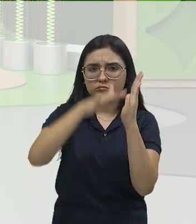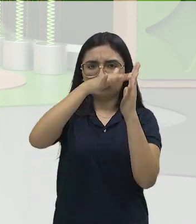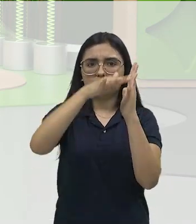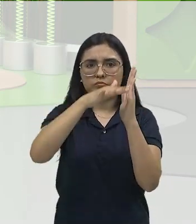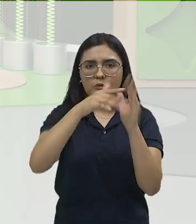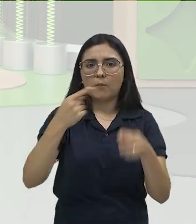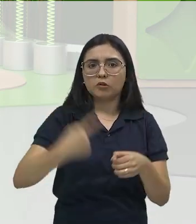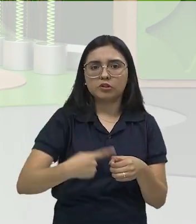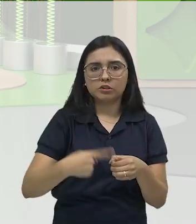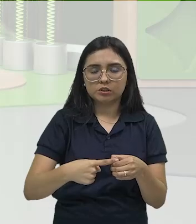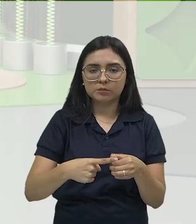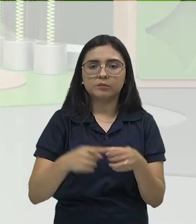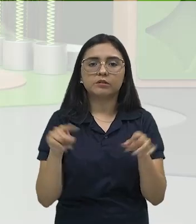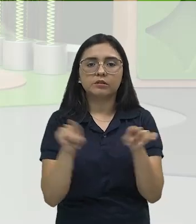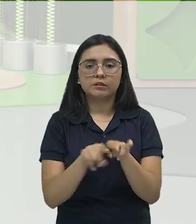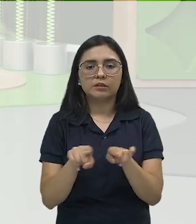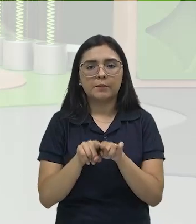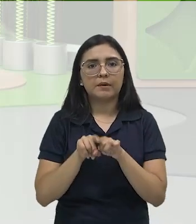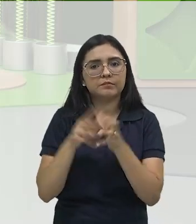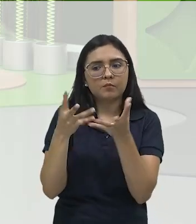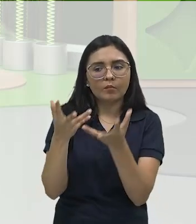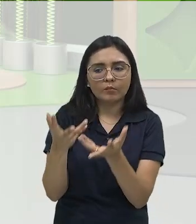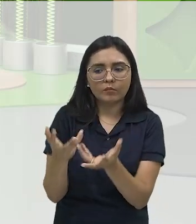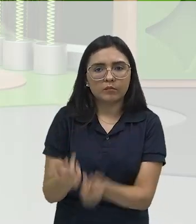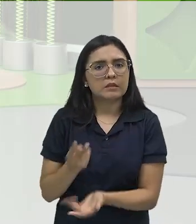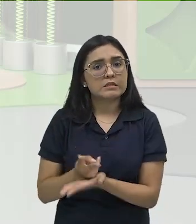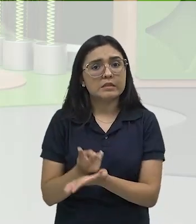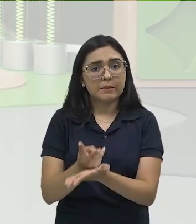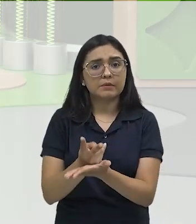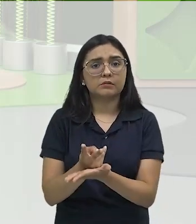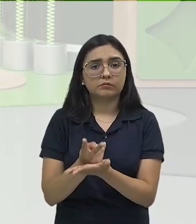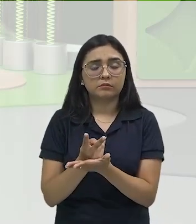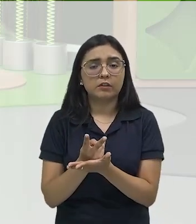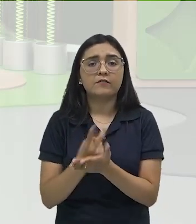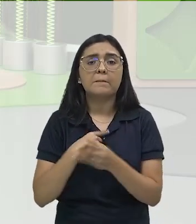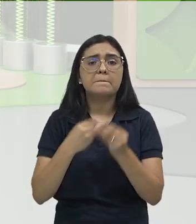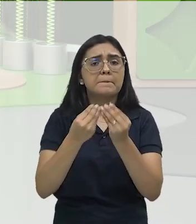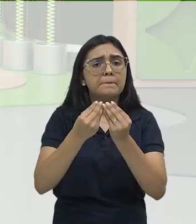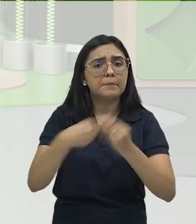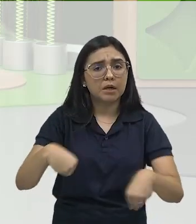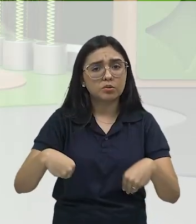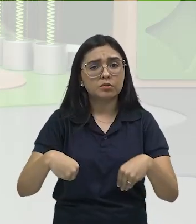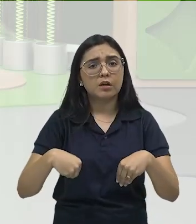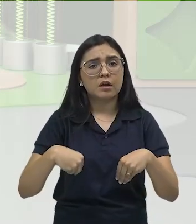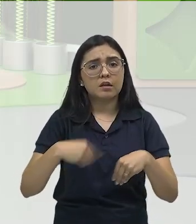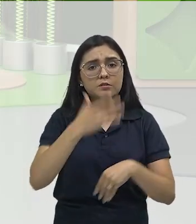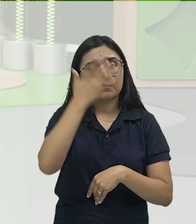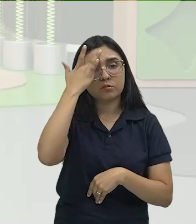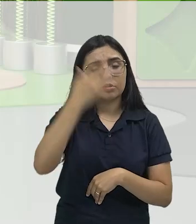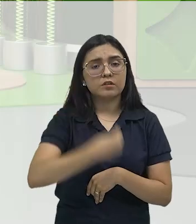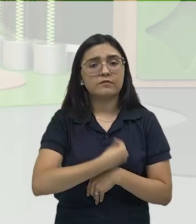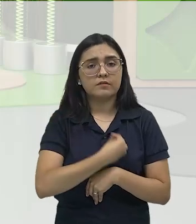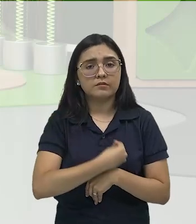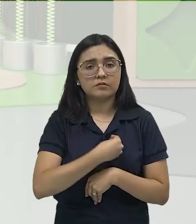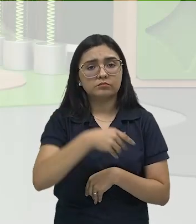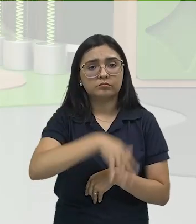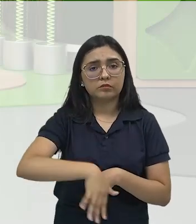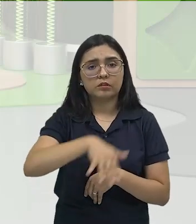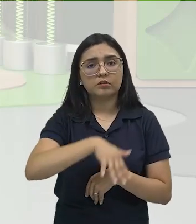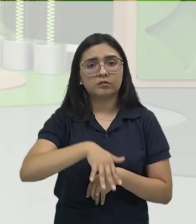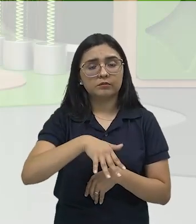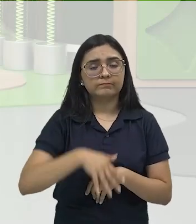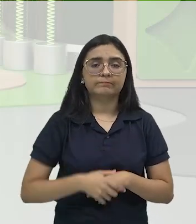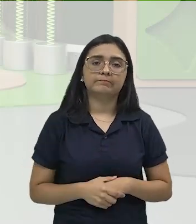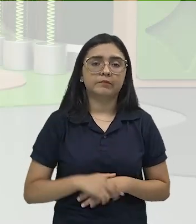e secas extremas consecutivas, que vão prejudicar muito a população. Então, o que não é normal